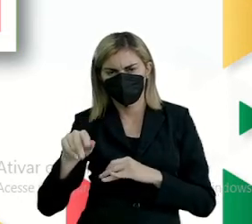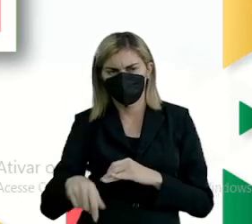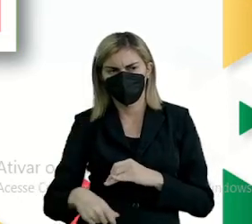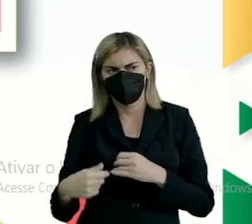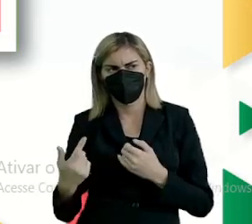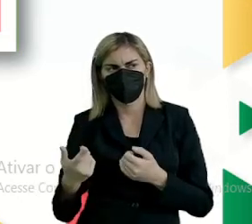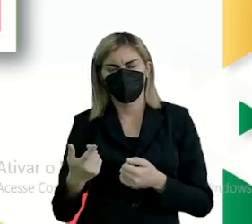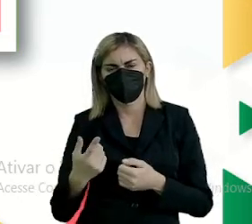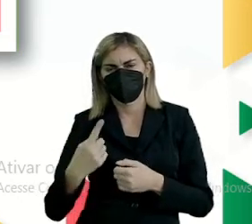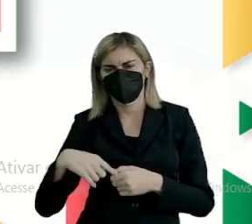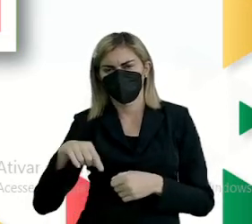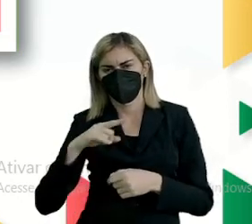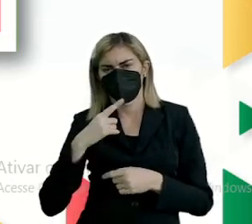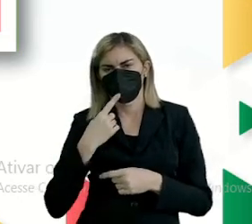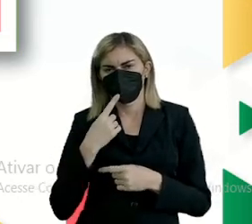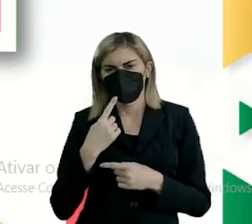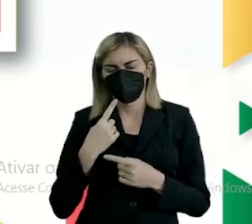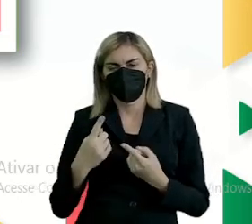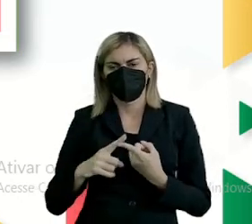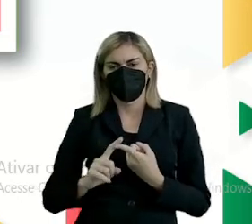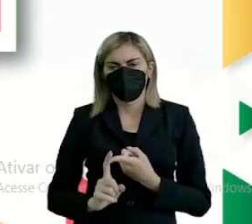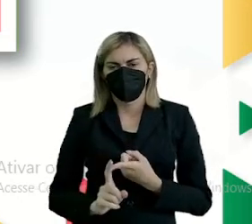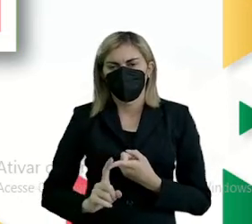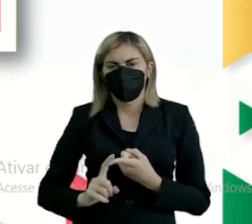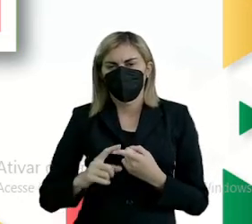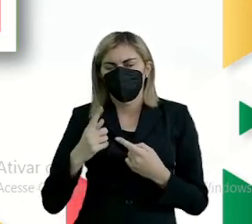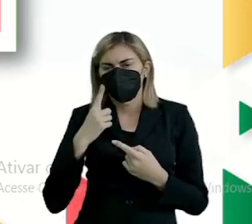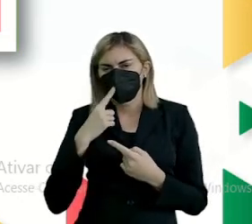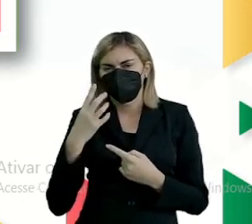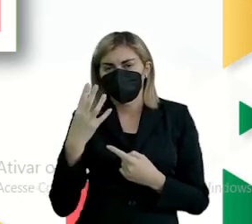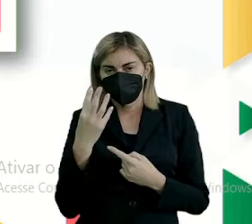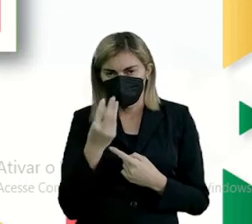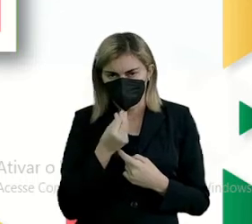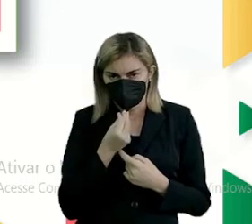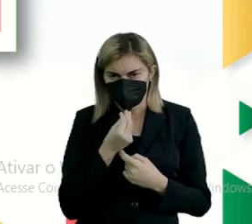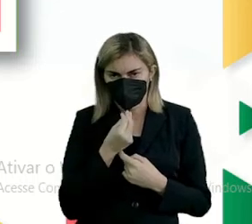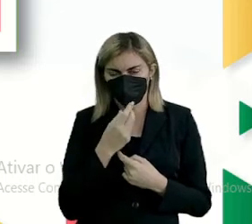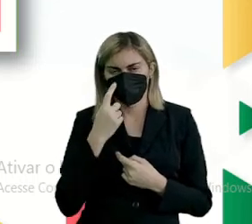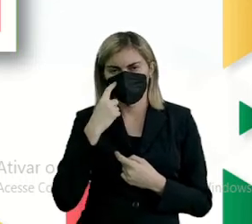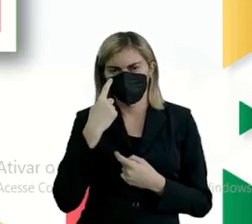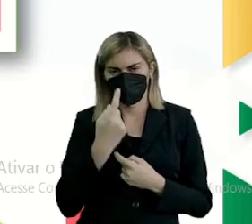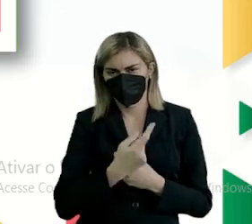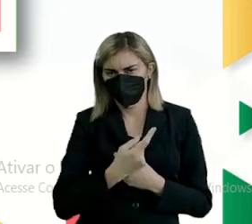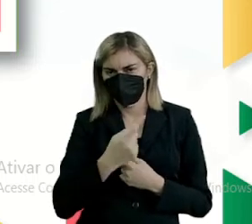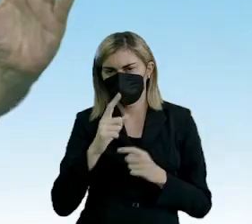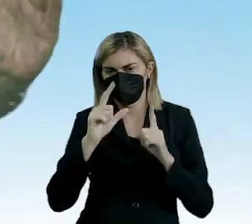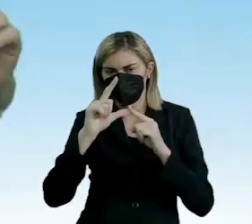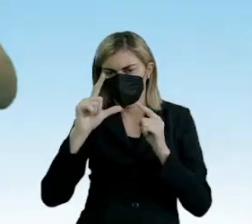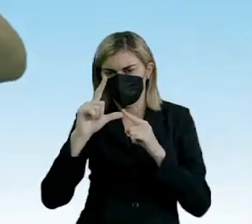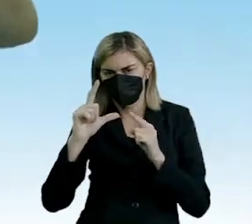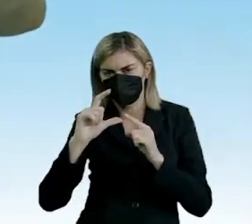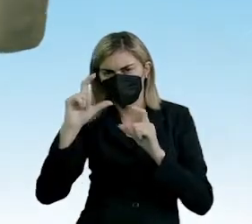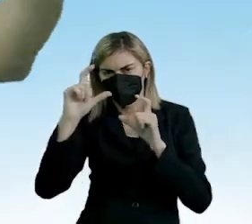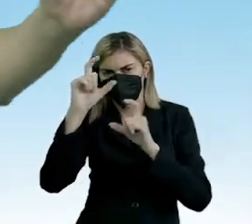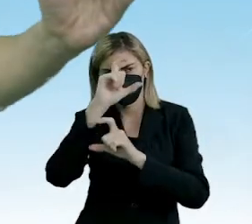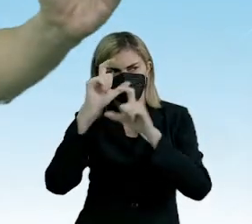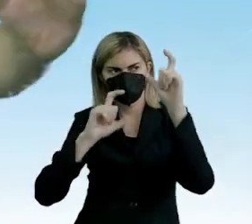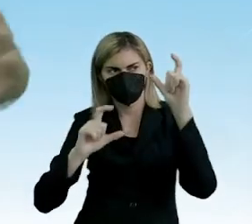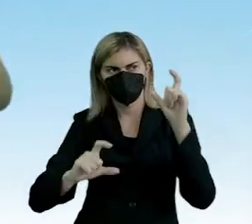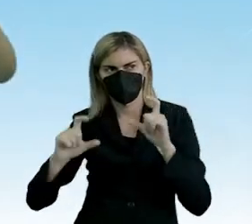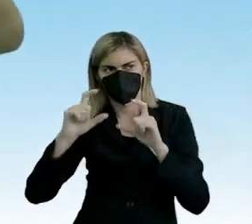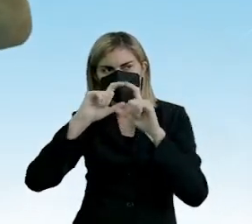infinito e há de boca fechada, da boca fechada. Veja só que as letras estão